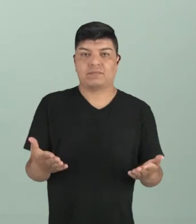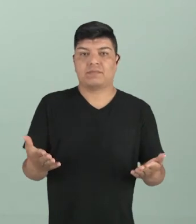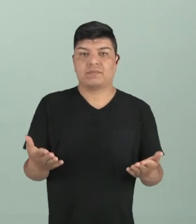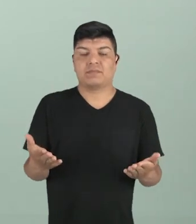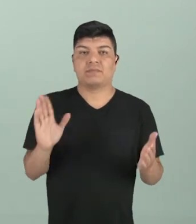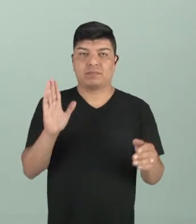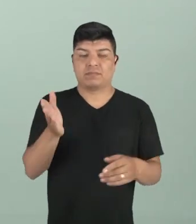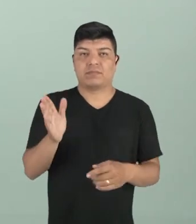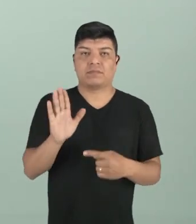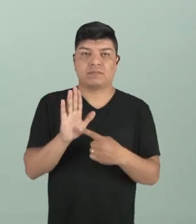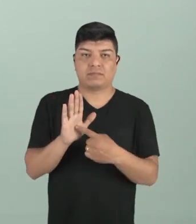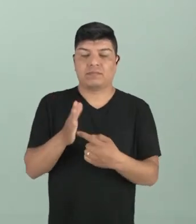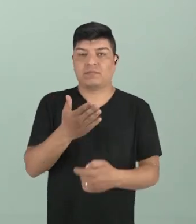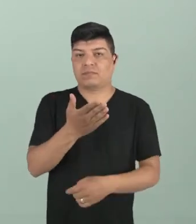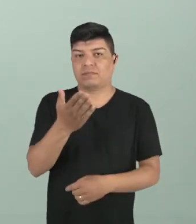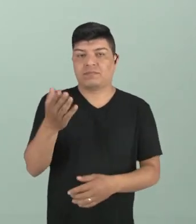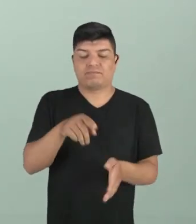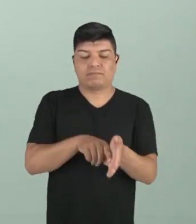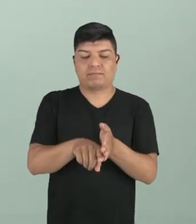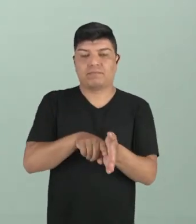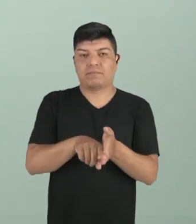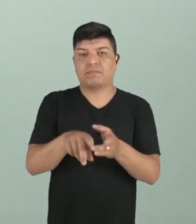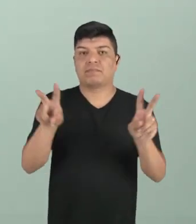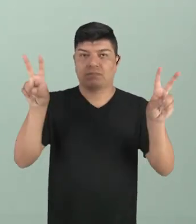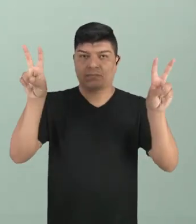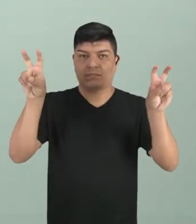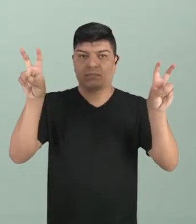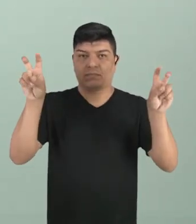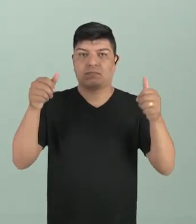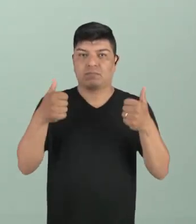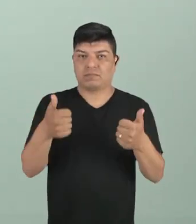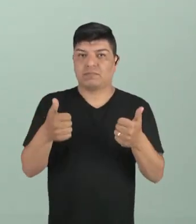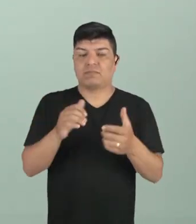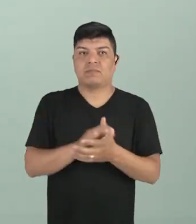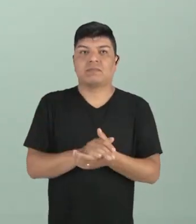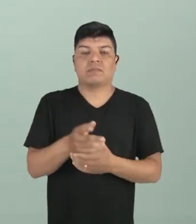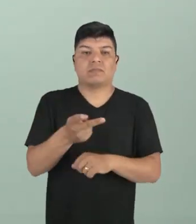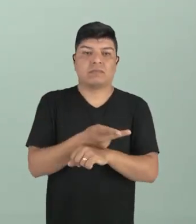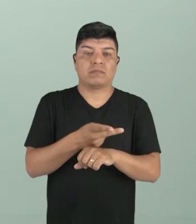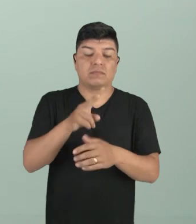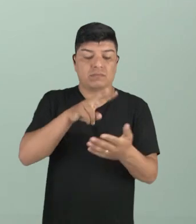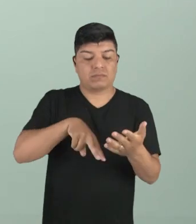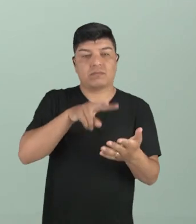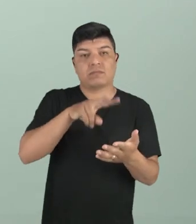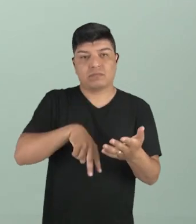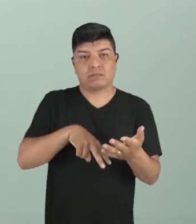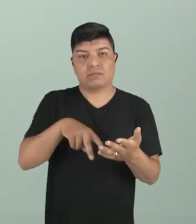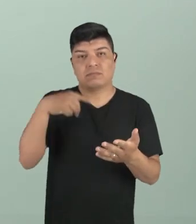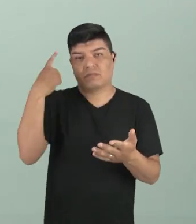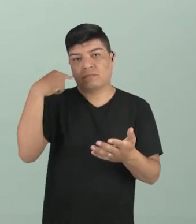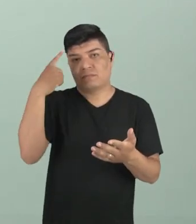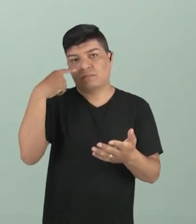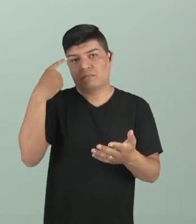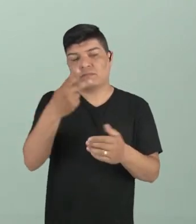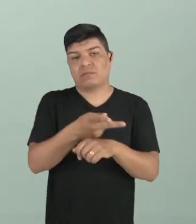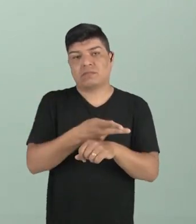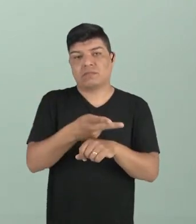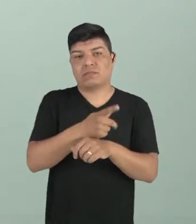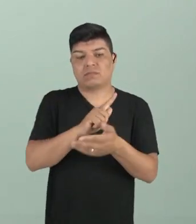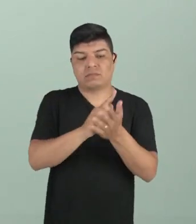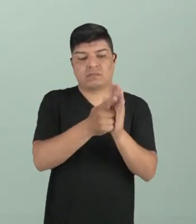já deixo que vocês pesquisem sobre o assunto, tá? Que procurem ler, né, na língua espanhola. Procurem